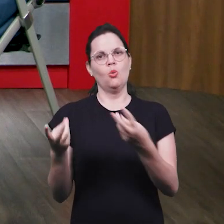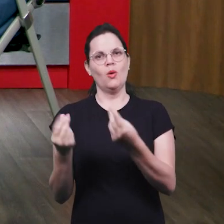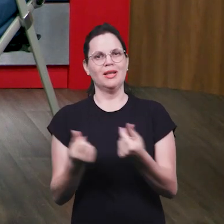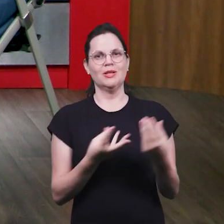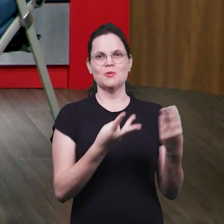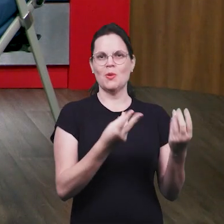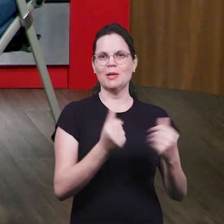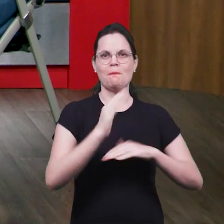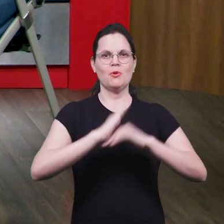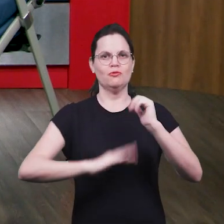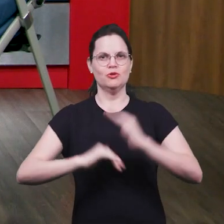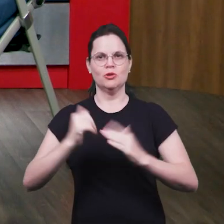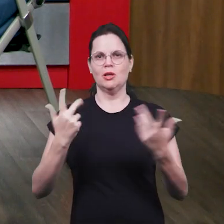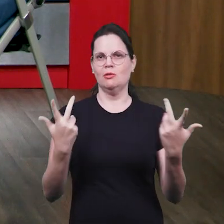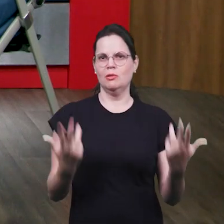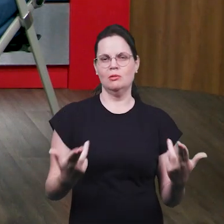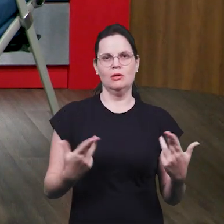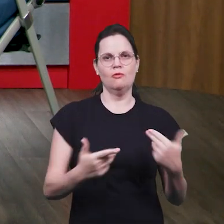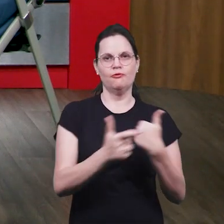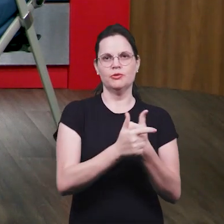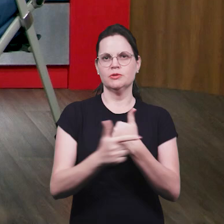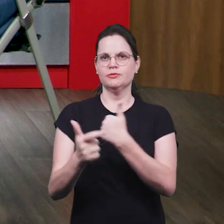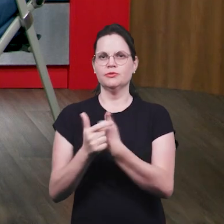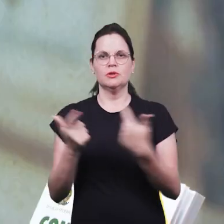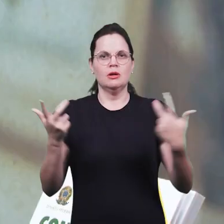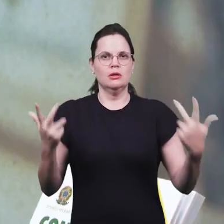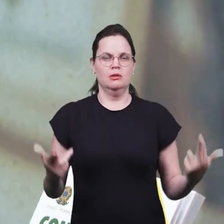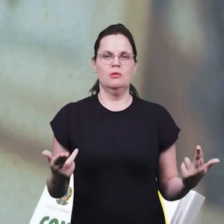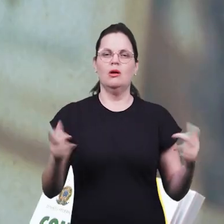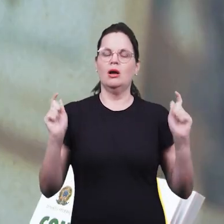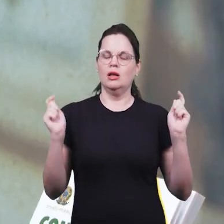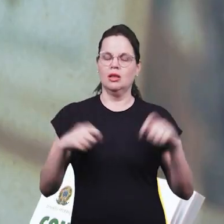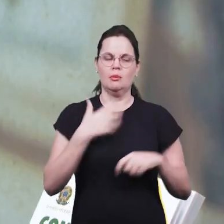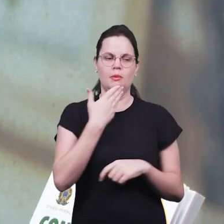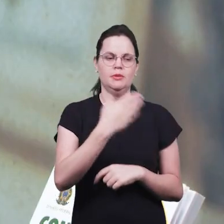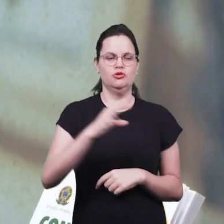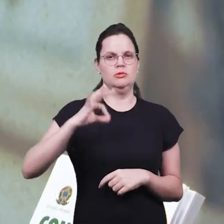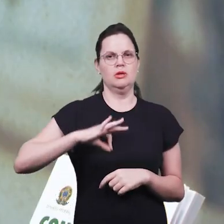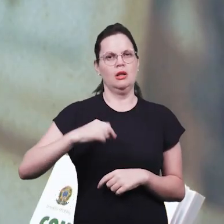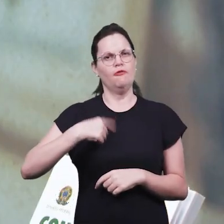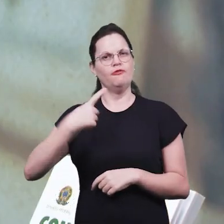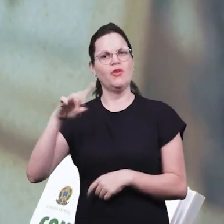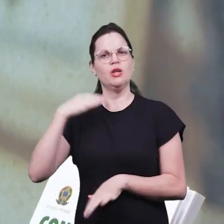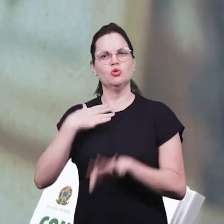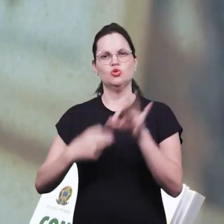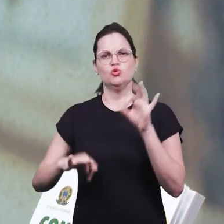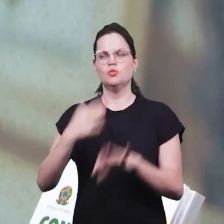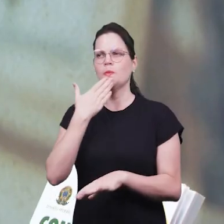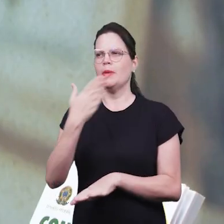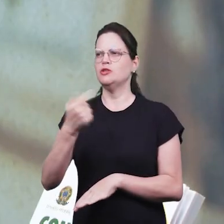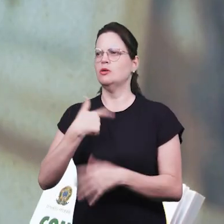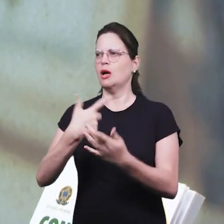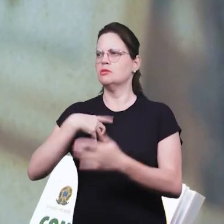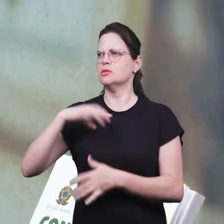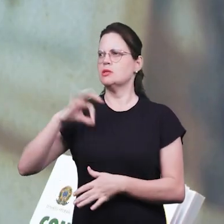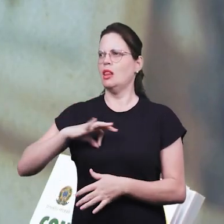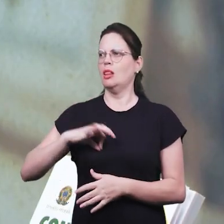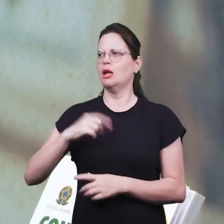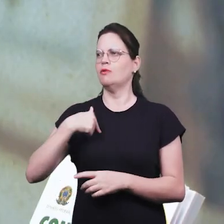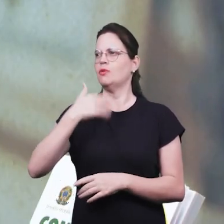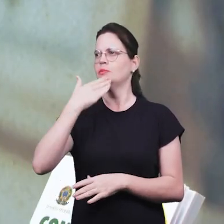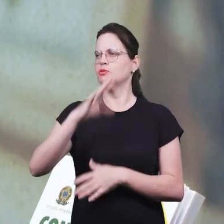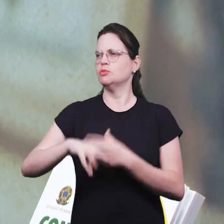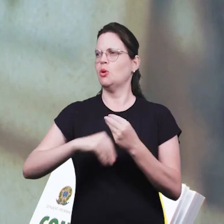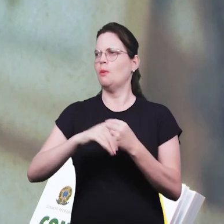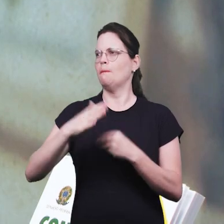mesmo profissionalismo, cargo e função. Que aí ela pode pedir a equiparação diante de um juiz para receber a diferença, o que estava